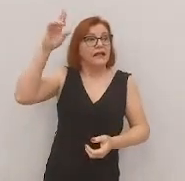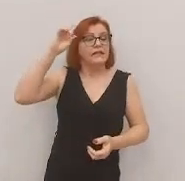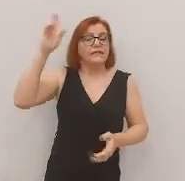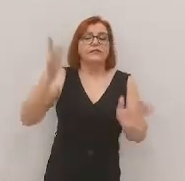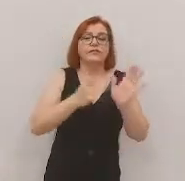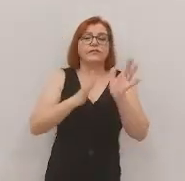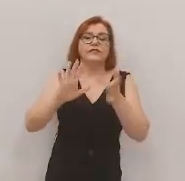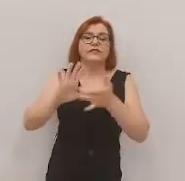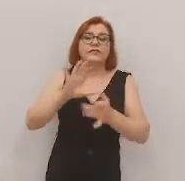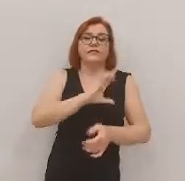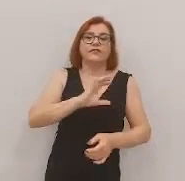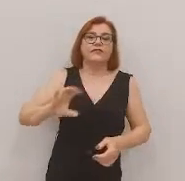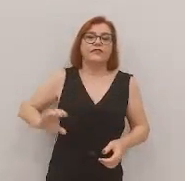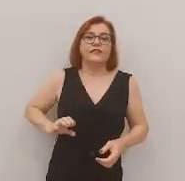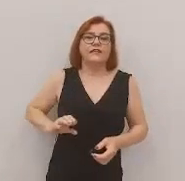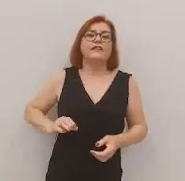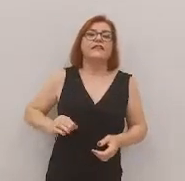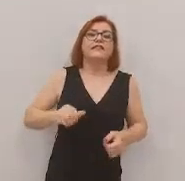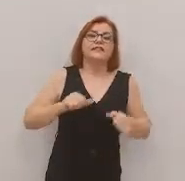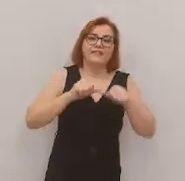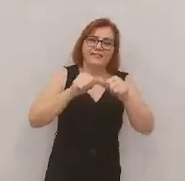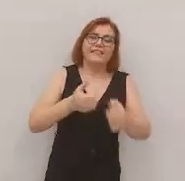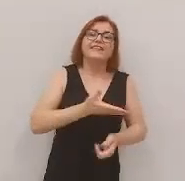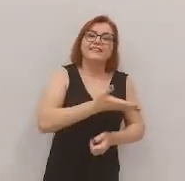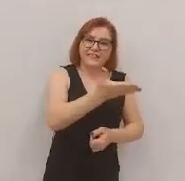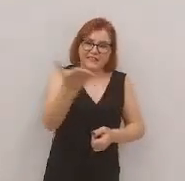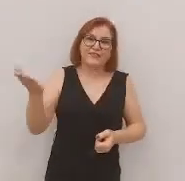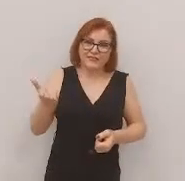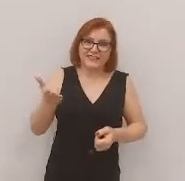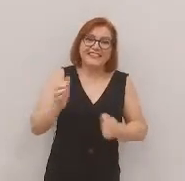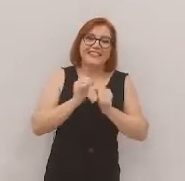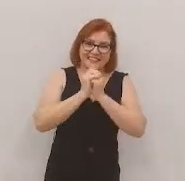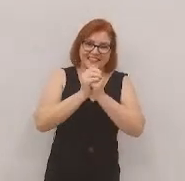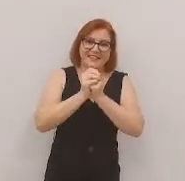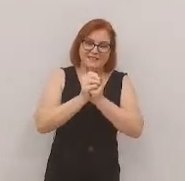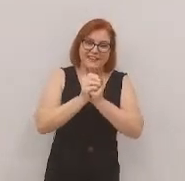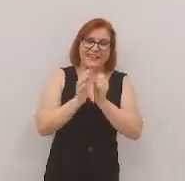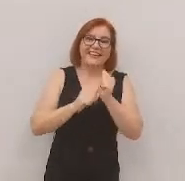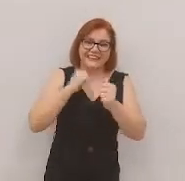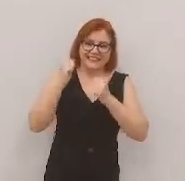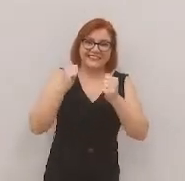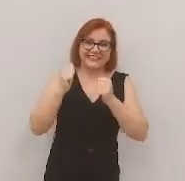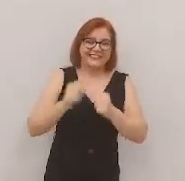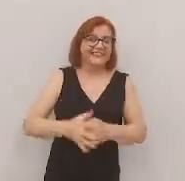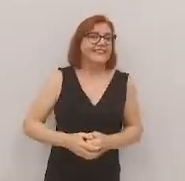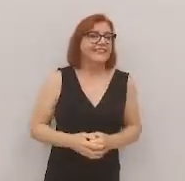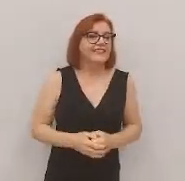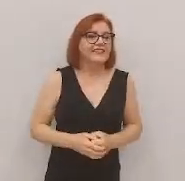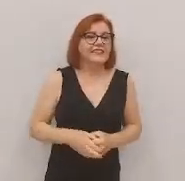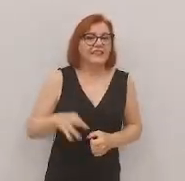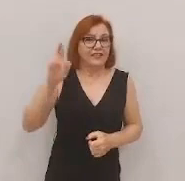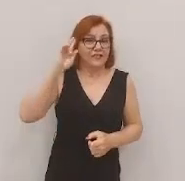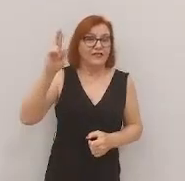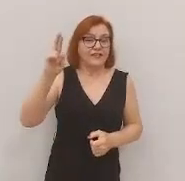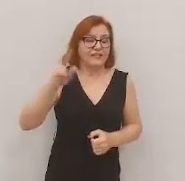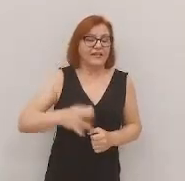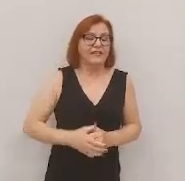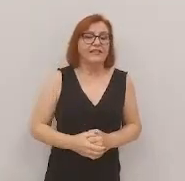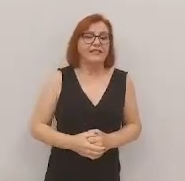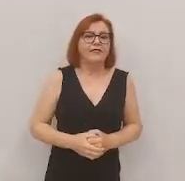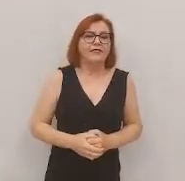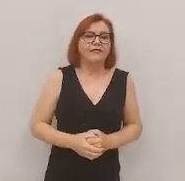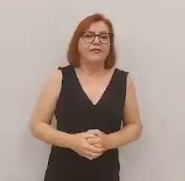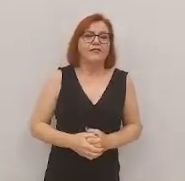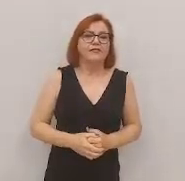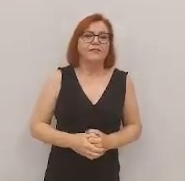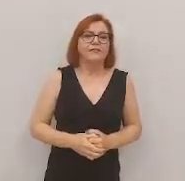seja convosco. Amém. Aleluia! Então o Senhor